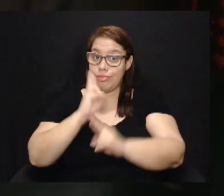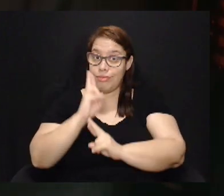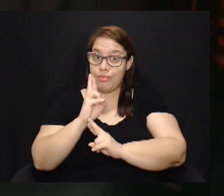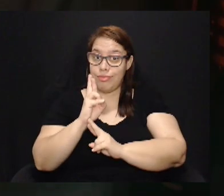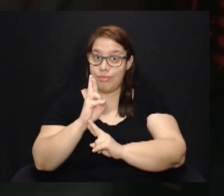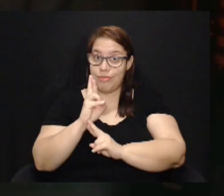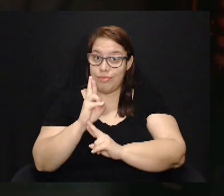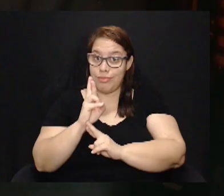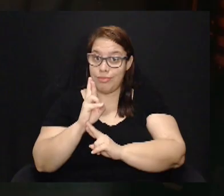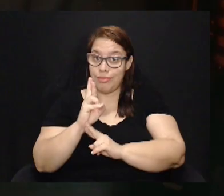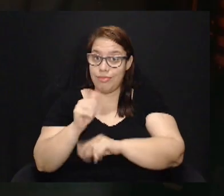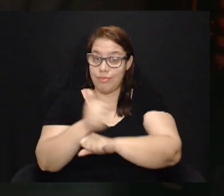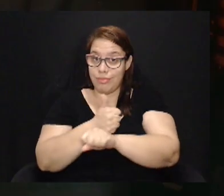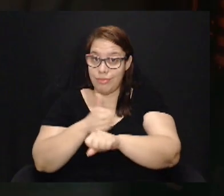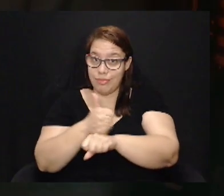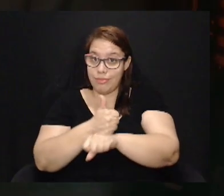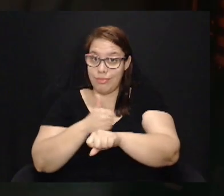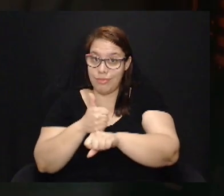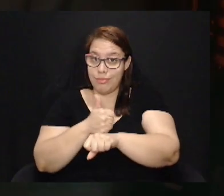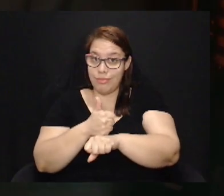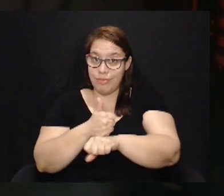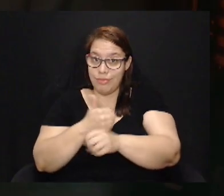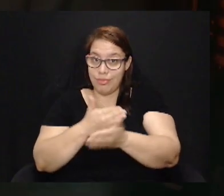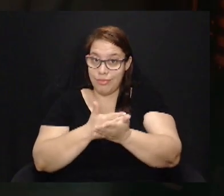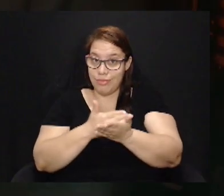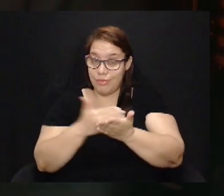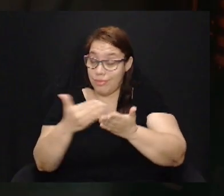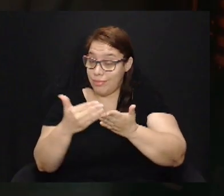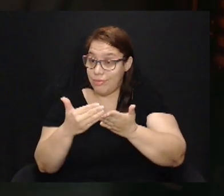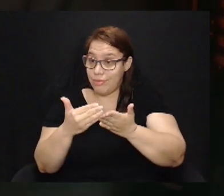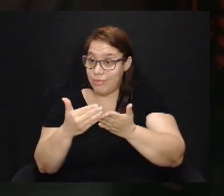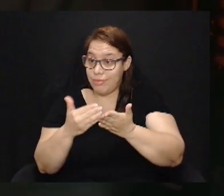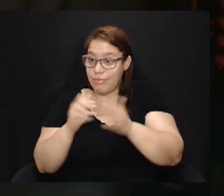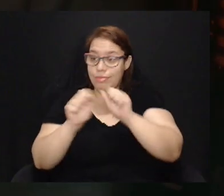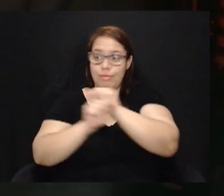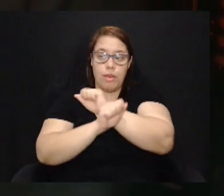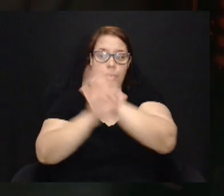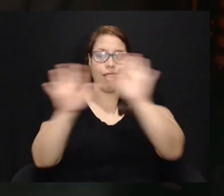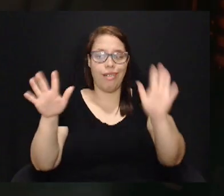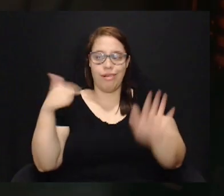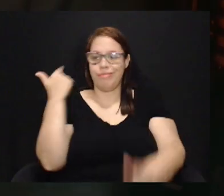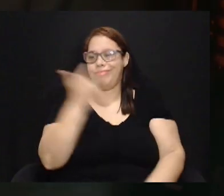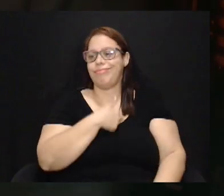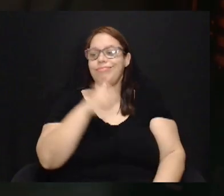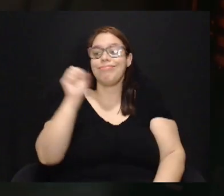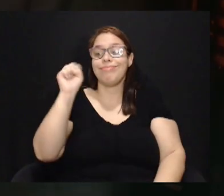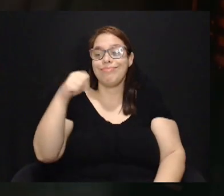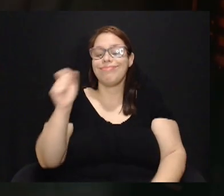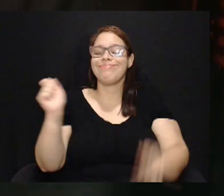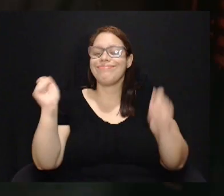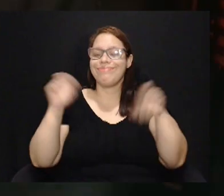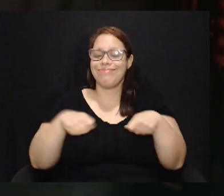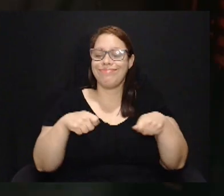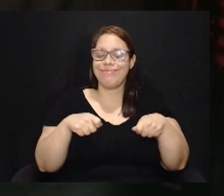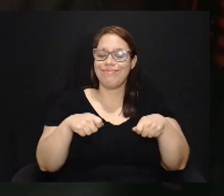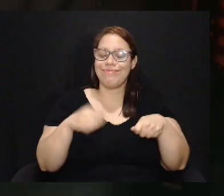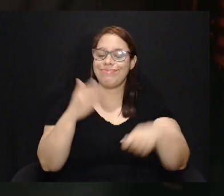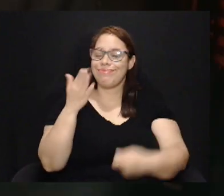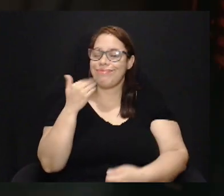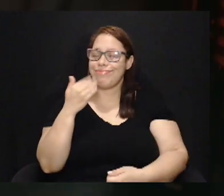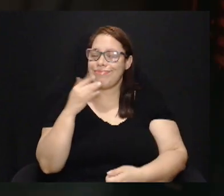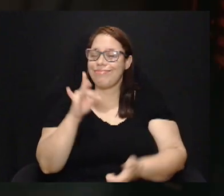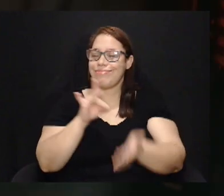profissionais, né, que deixaram aqui bem aberto para a gente que sim, é possível se alimentar de